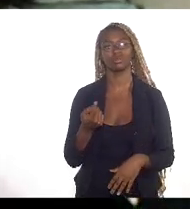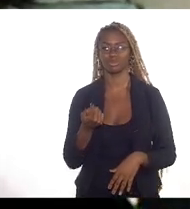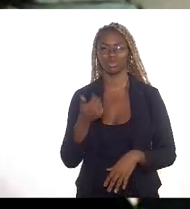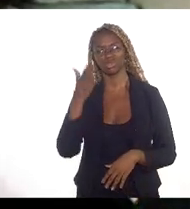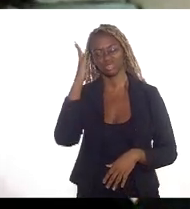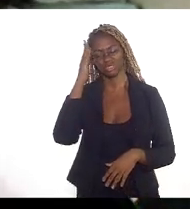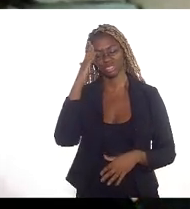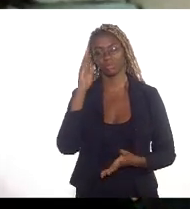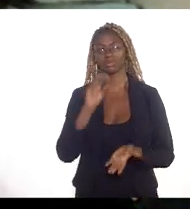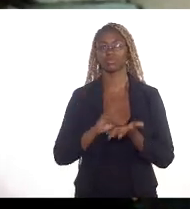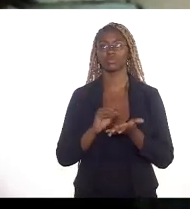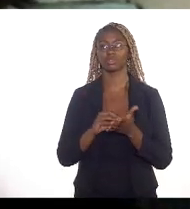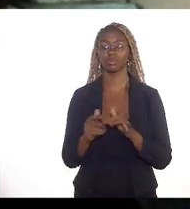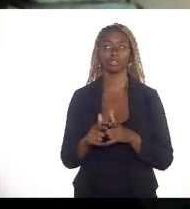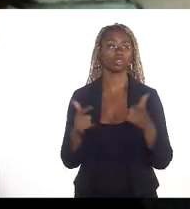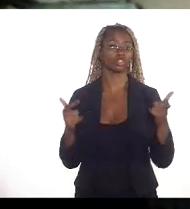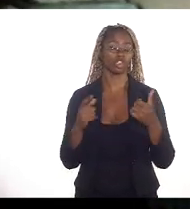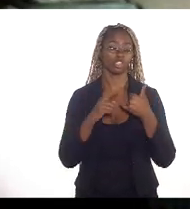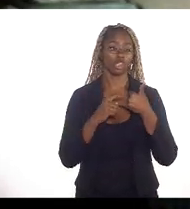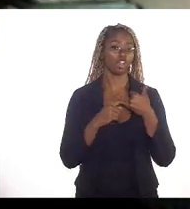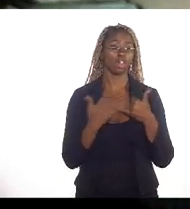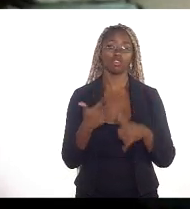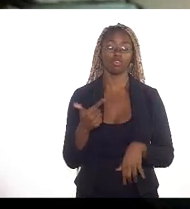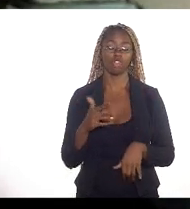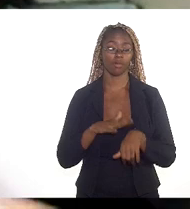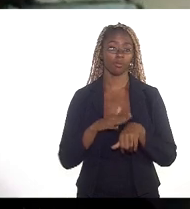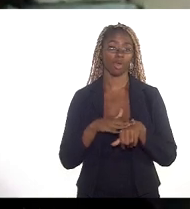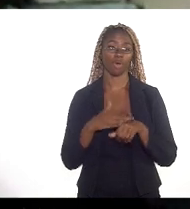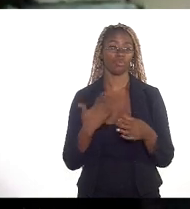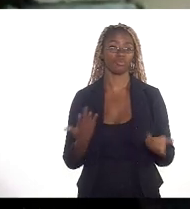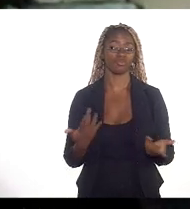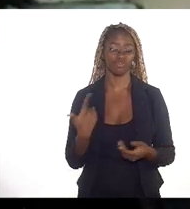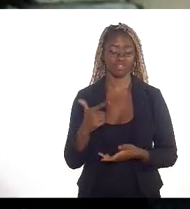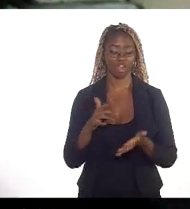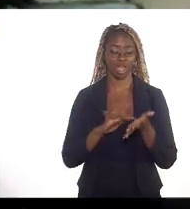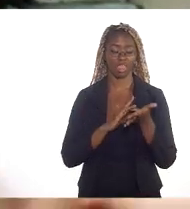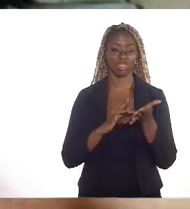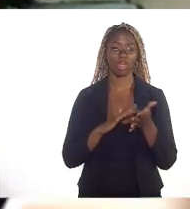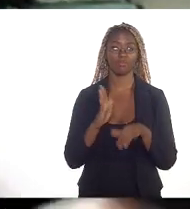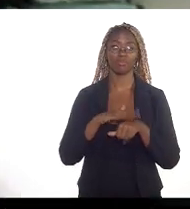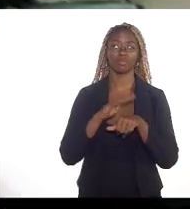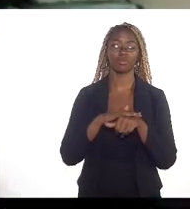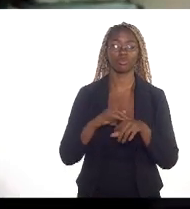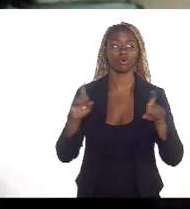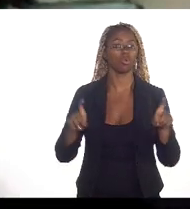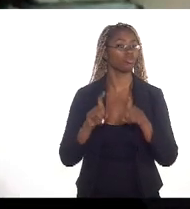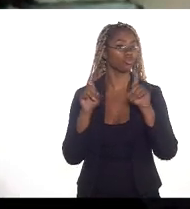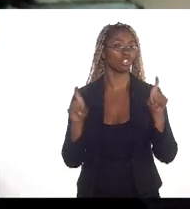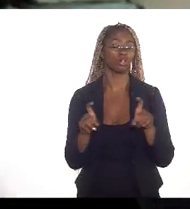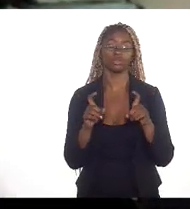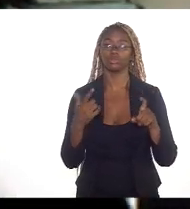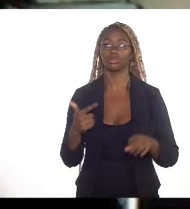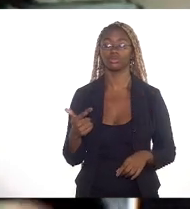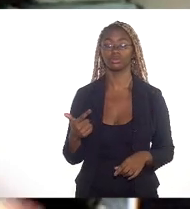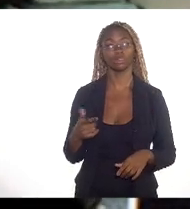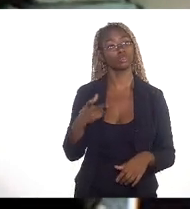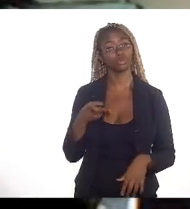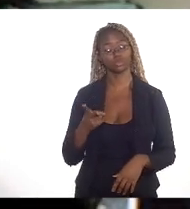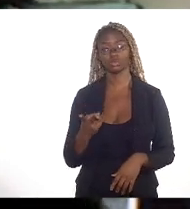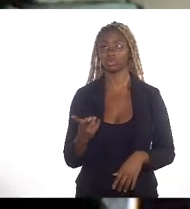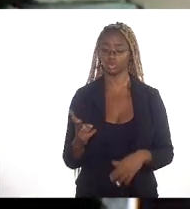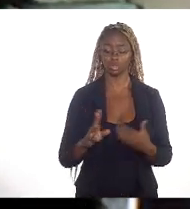a maior parte dos estudantes não tem celulares próprios, não tem tablets próprios, não tem computadores próprios e